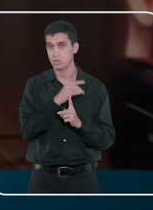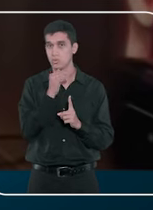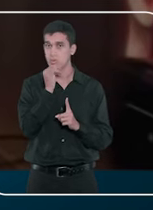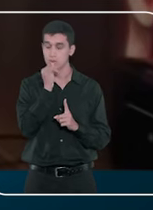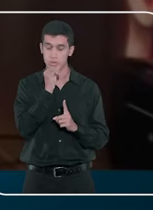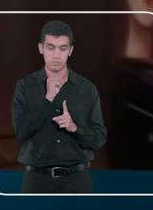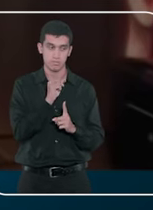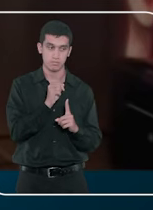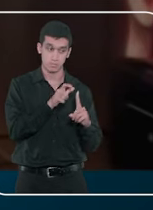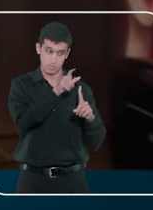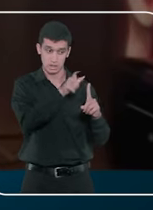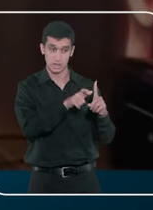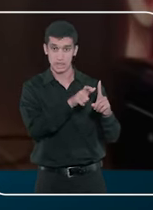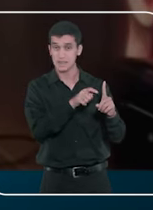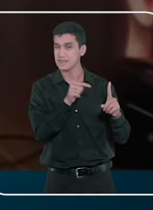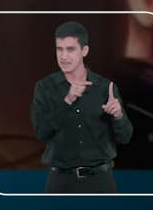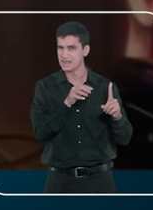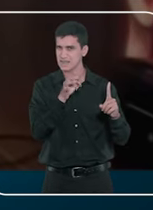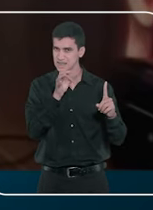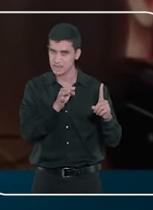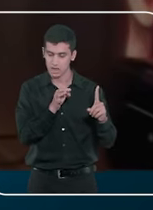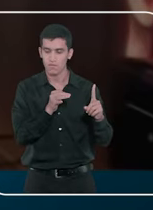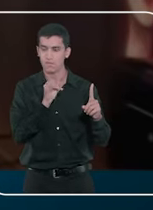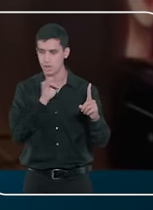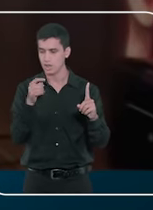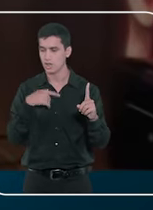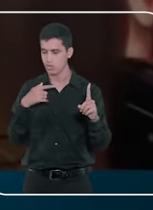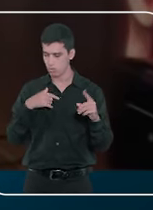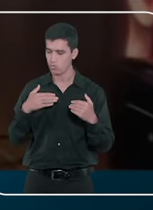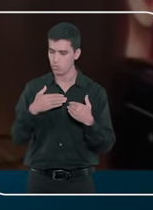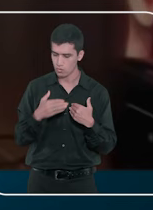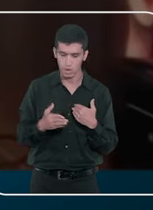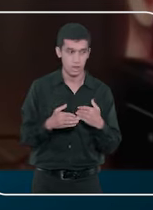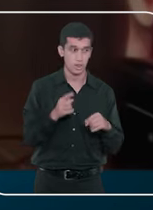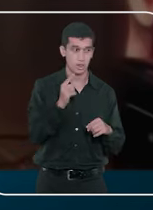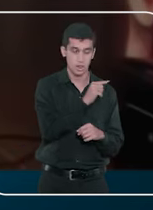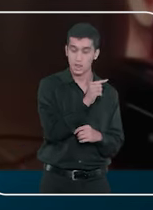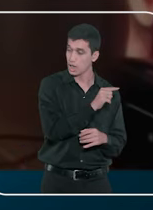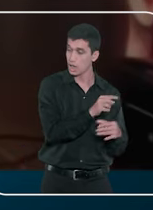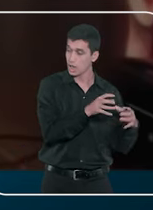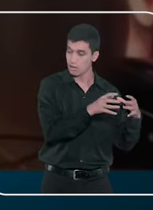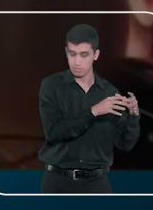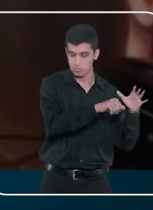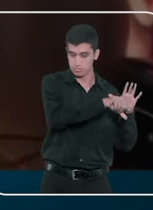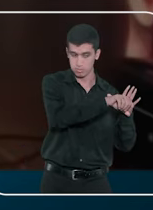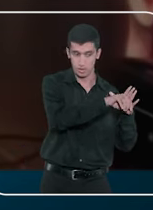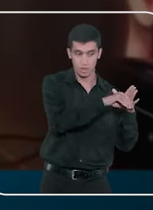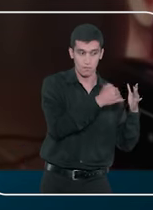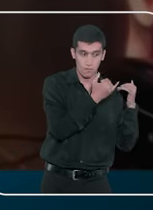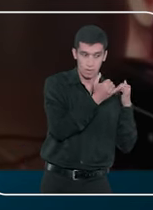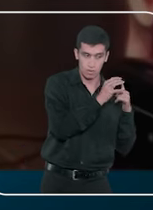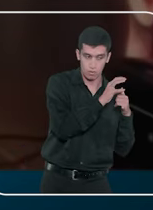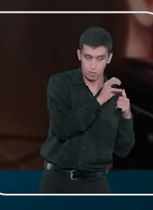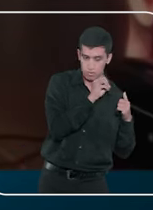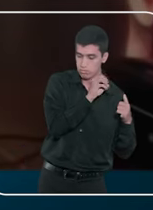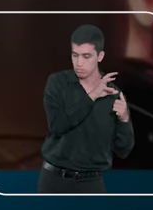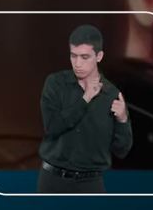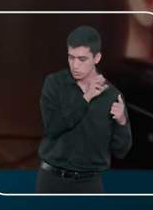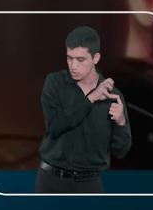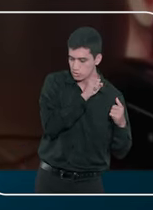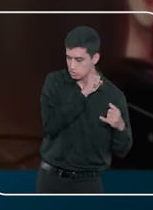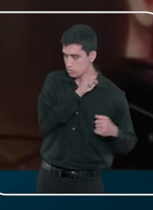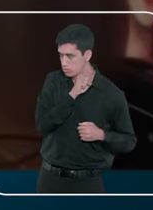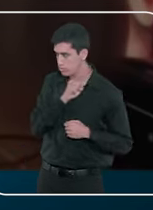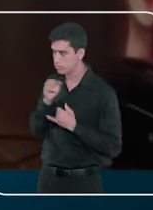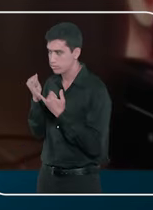se compromete a trazer elementos que levem a descortinar outros agentes da prática